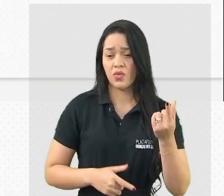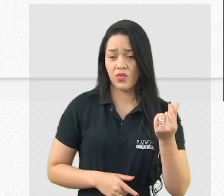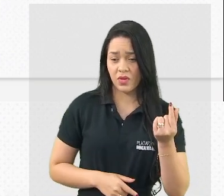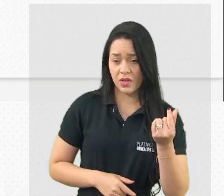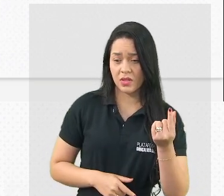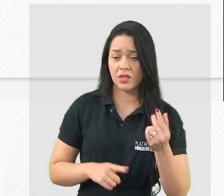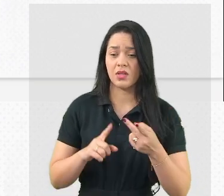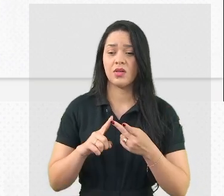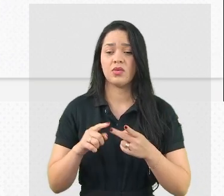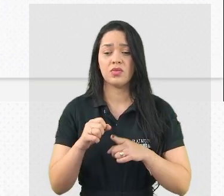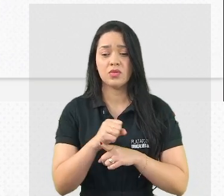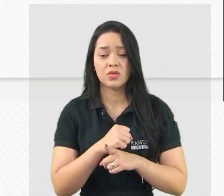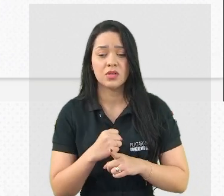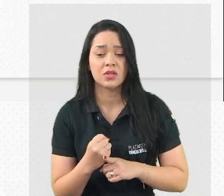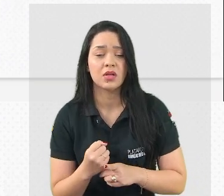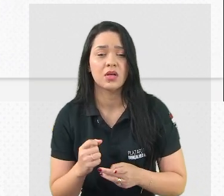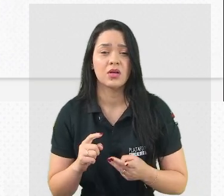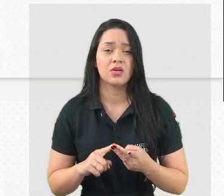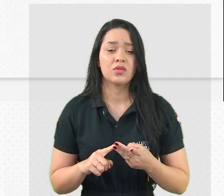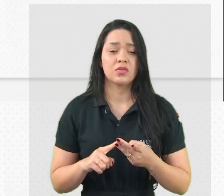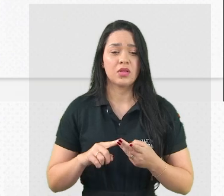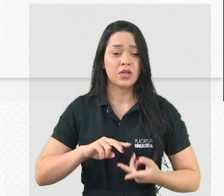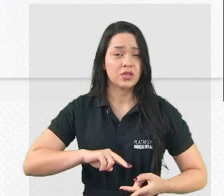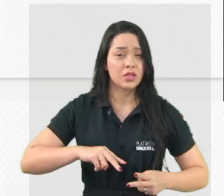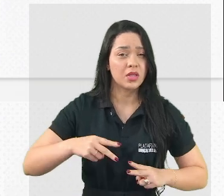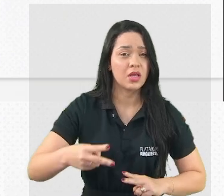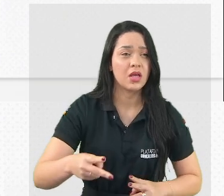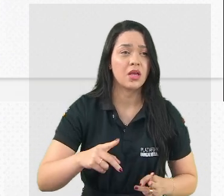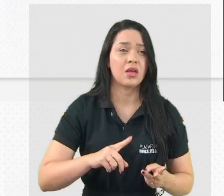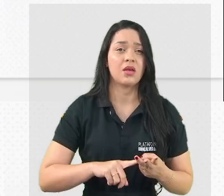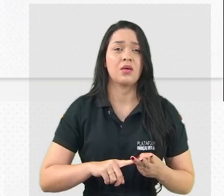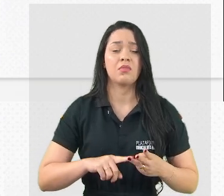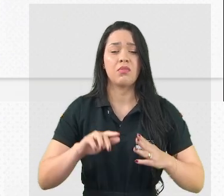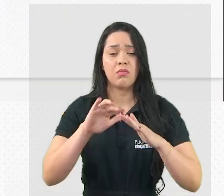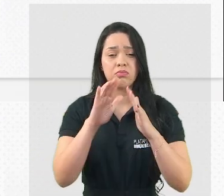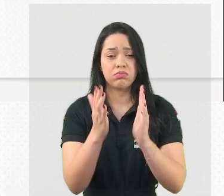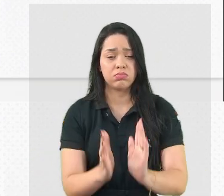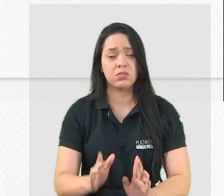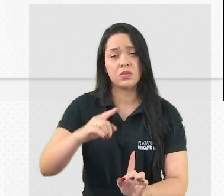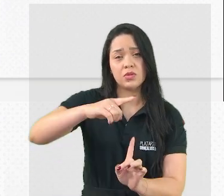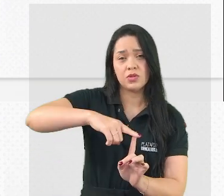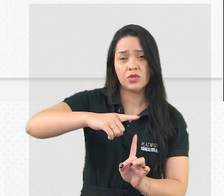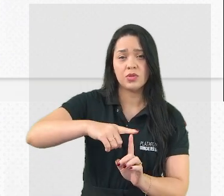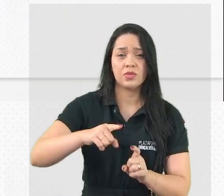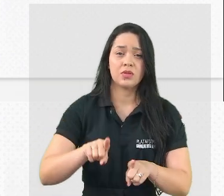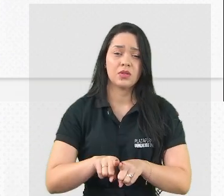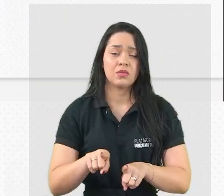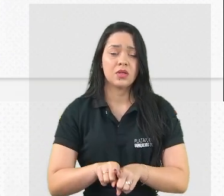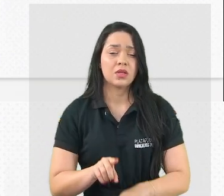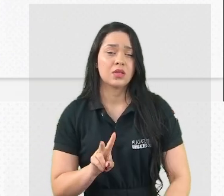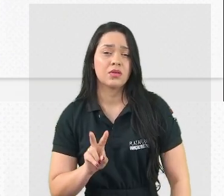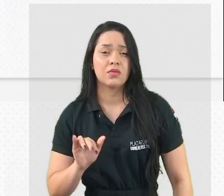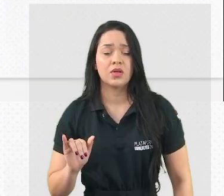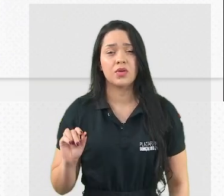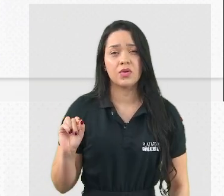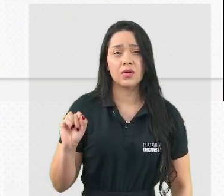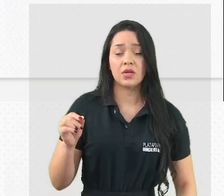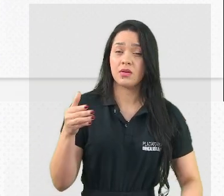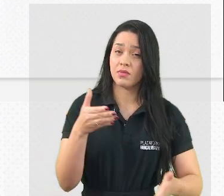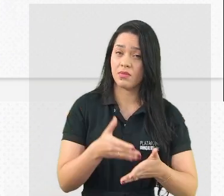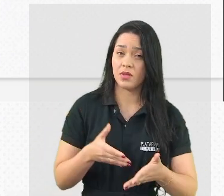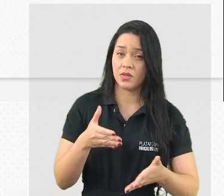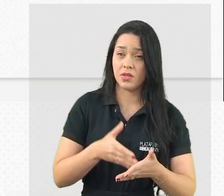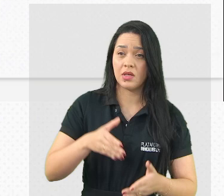vai do social, que vai do genético, que é a relação de biotipo, uma série de fatores que às vezes vão impedir com que